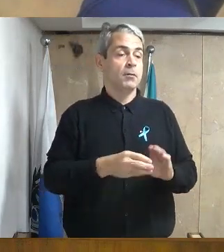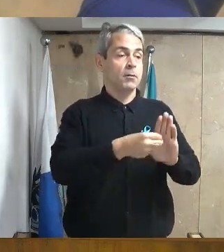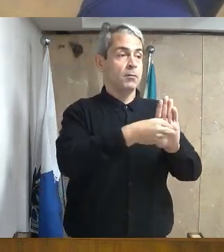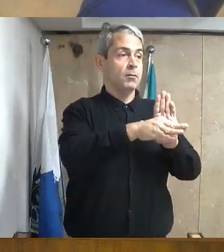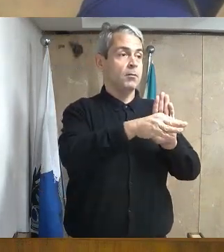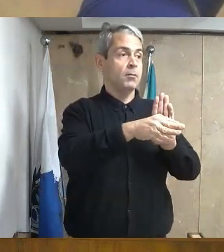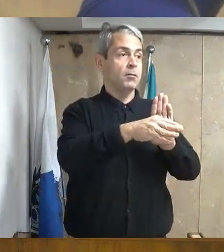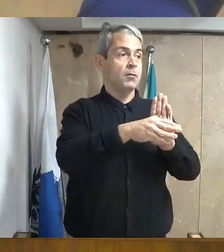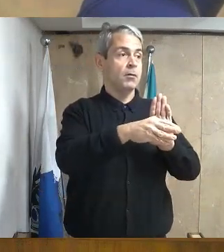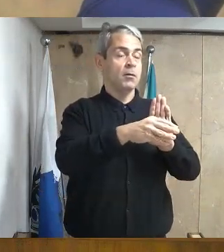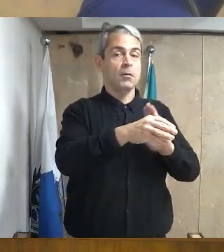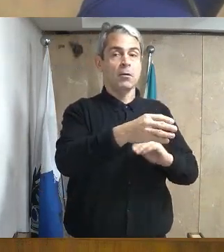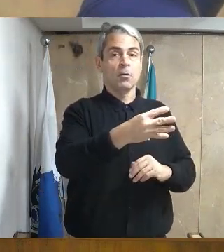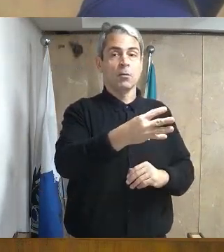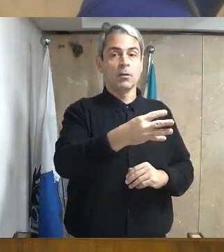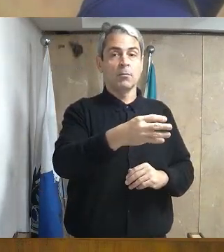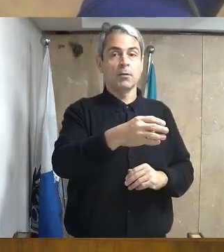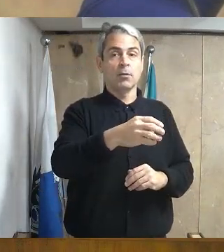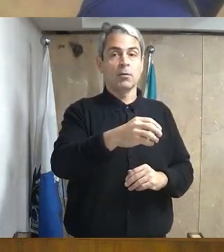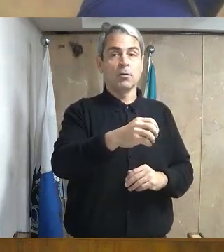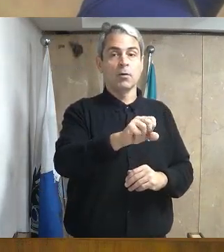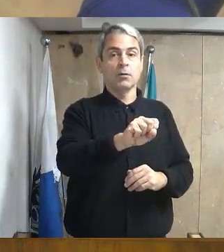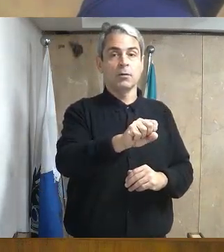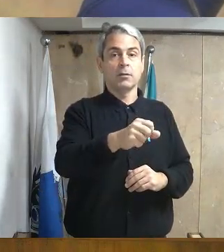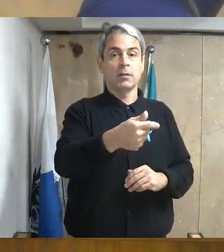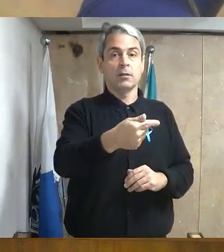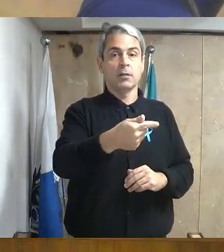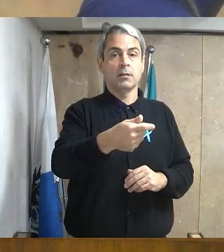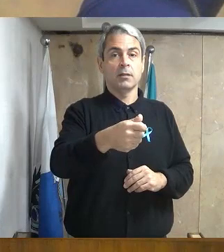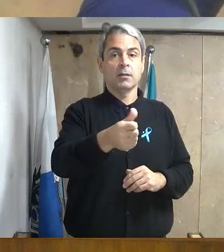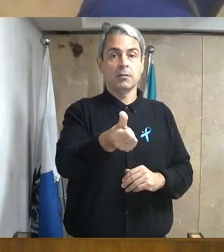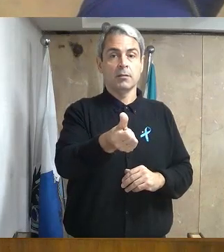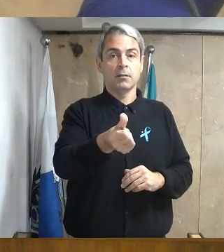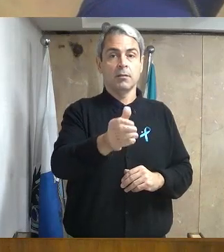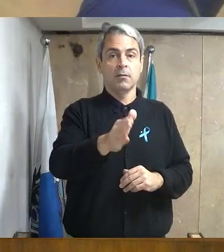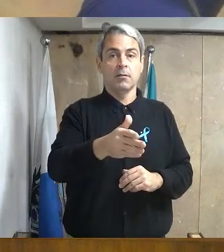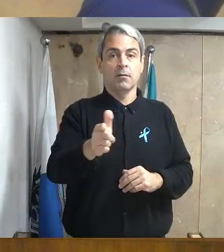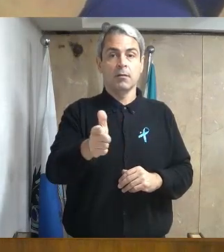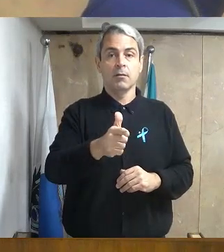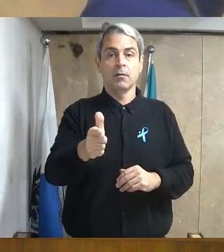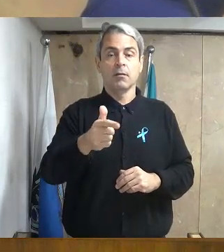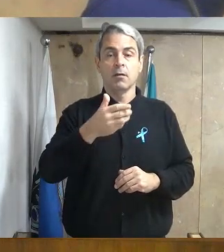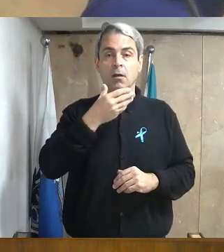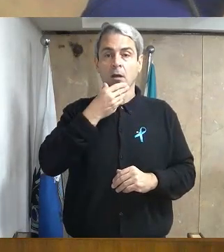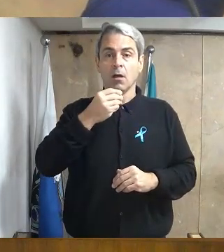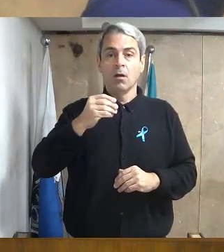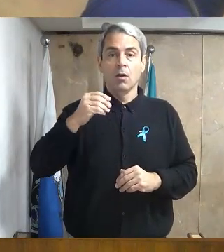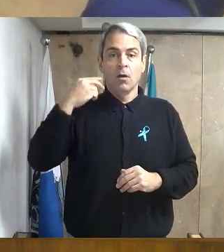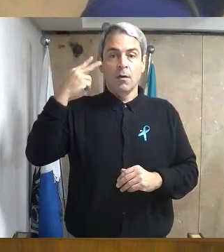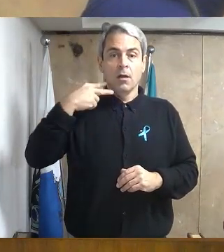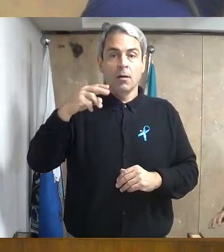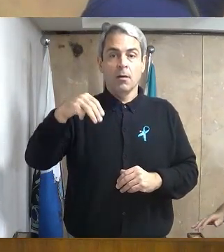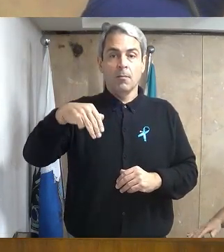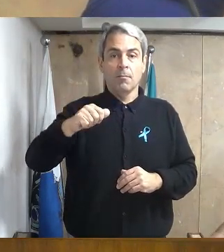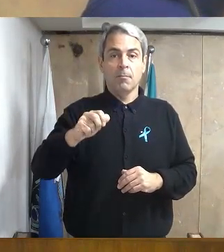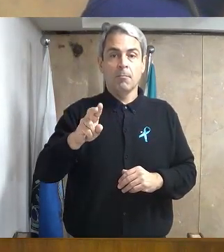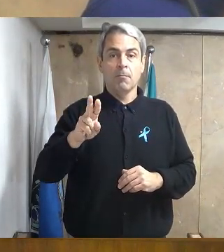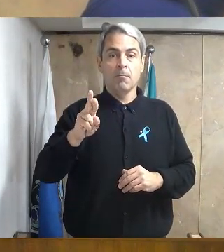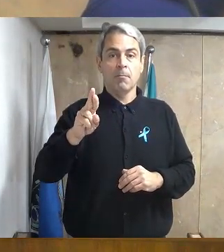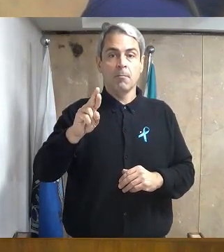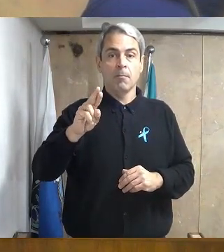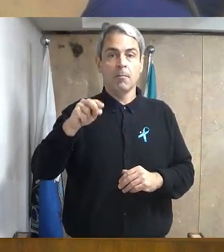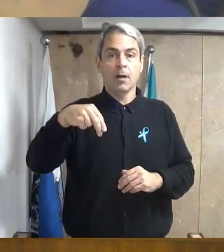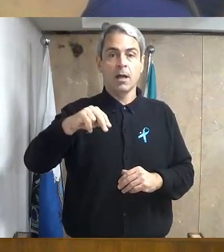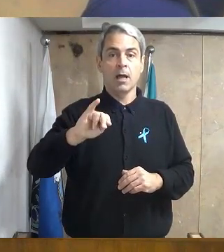Indicação número 4876, do excelentíssimo senhor vereador Marquinhos da Pipa, solicitando ao excelentíssimo senhor prefeito